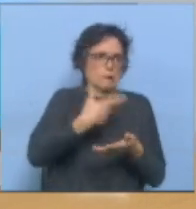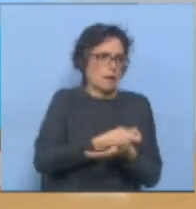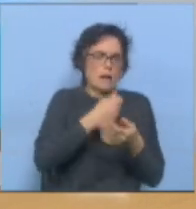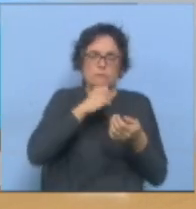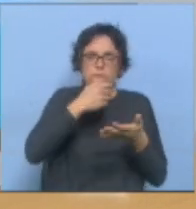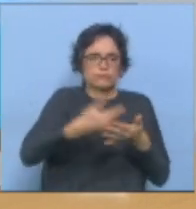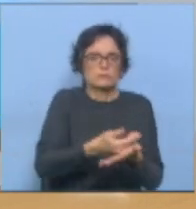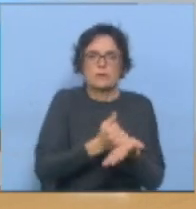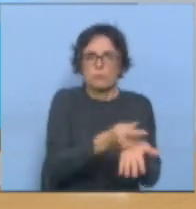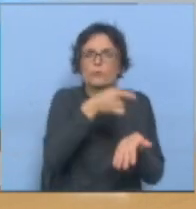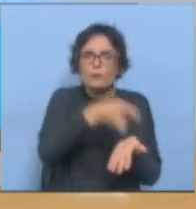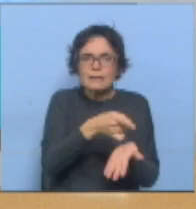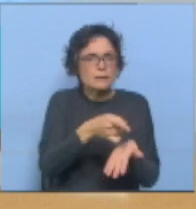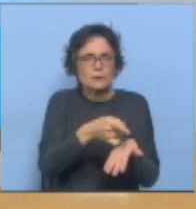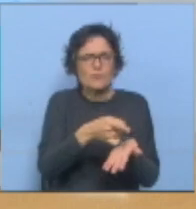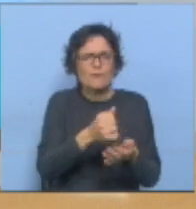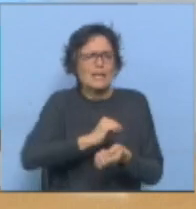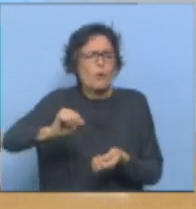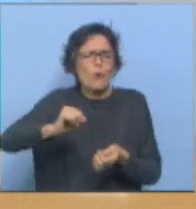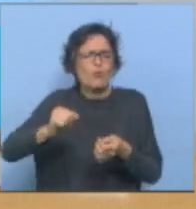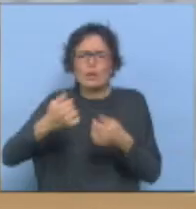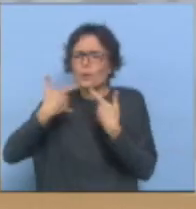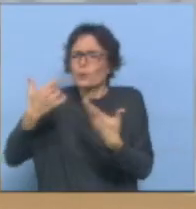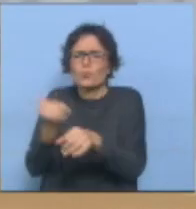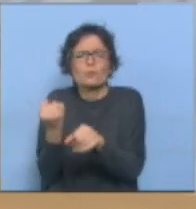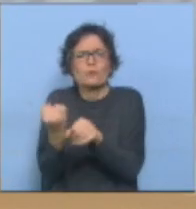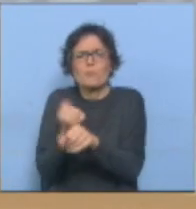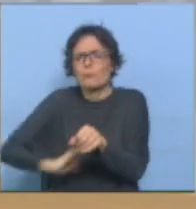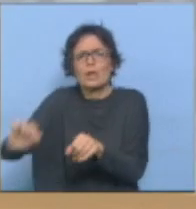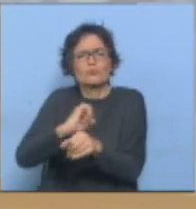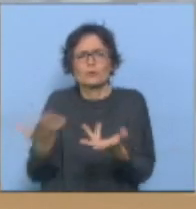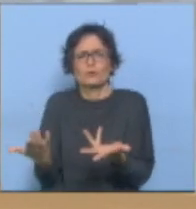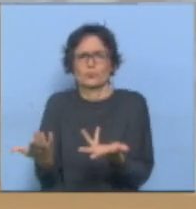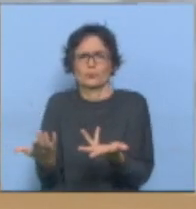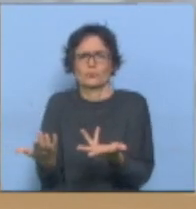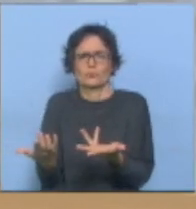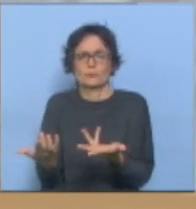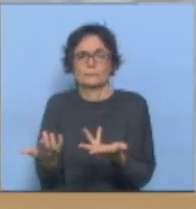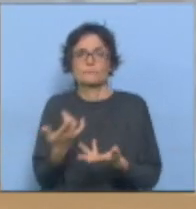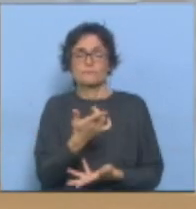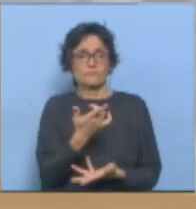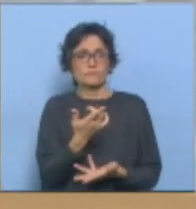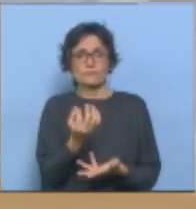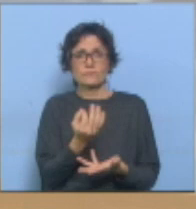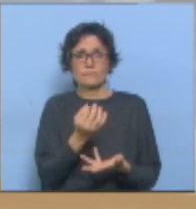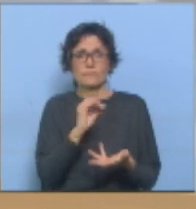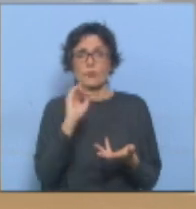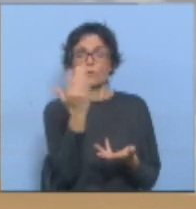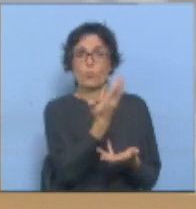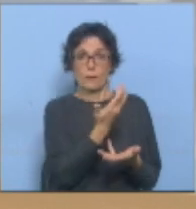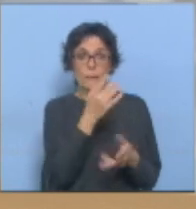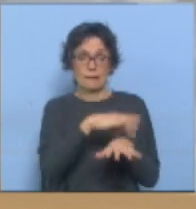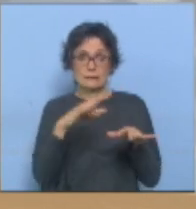dias. Não é? Portanto, não se entende muito bem isso. E comprova também pelos atos médicos, pelo ambiente